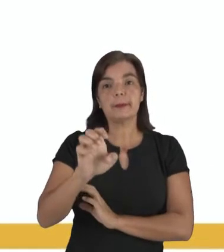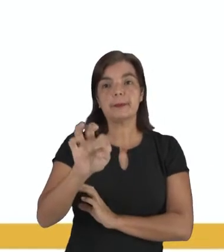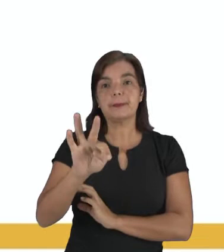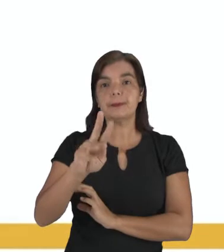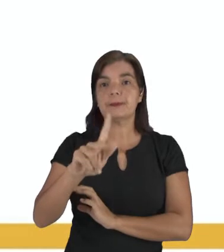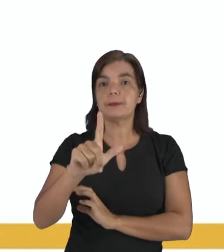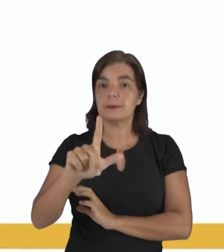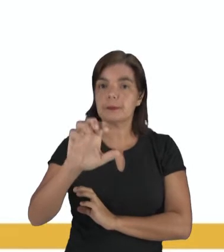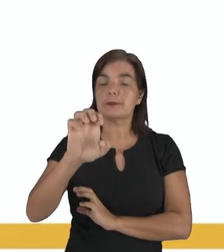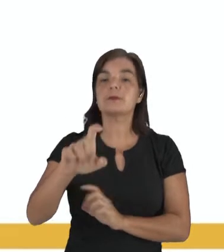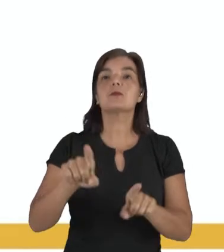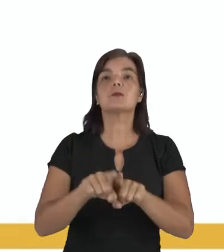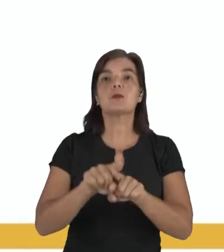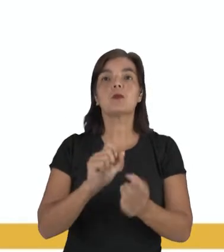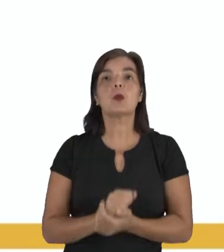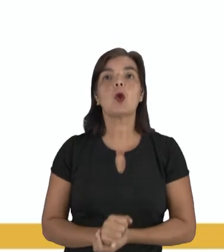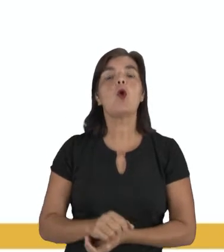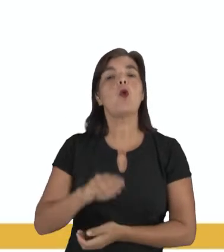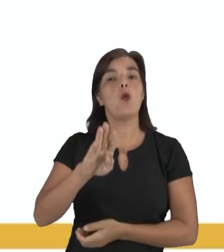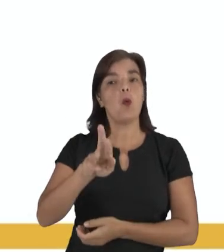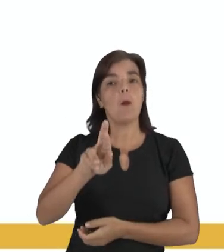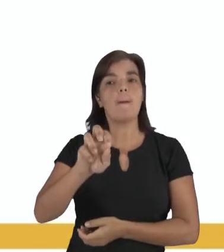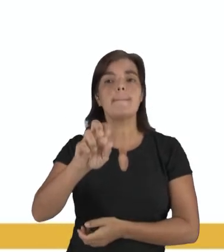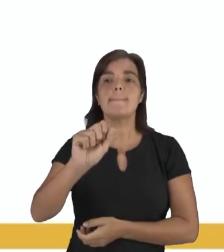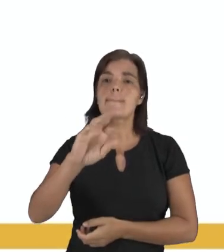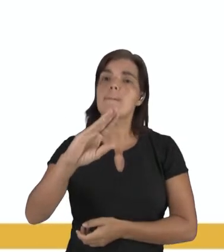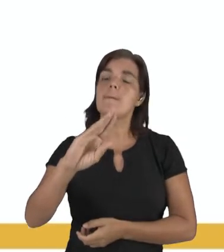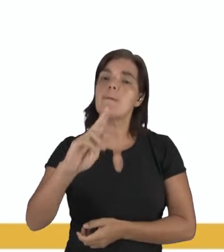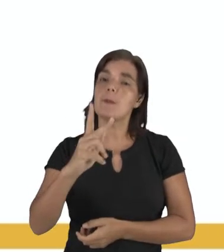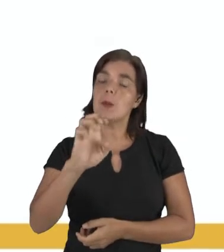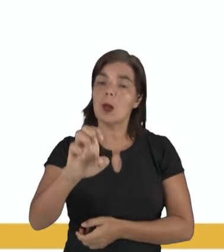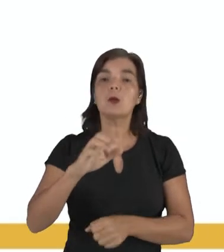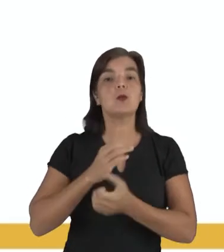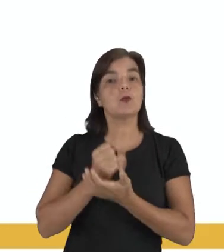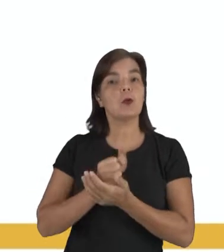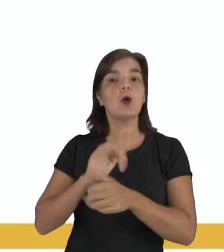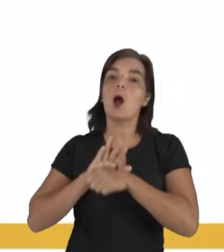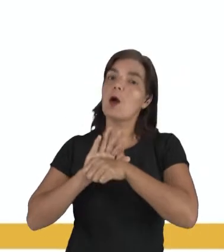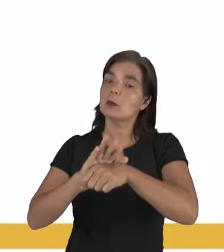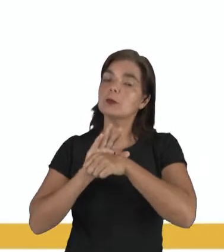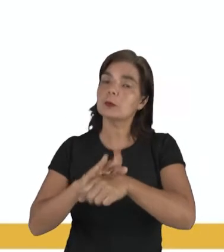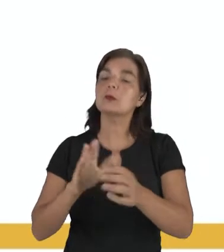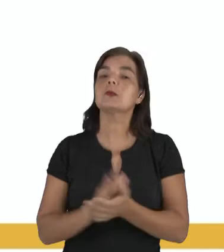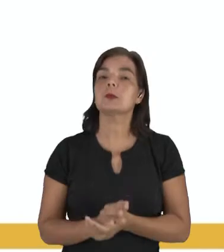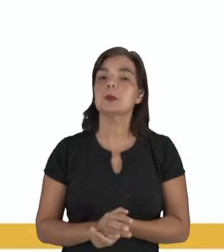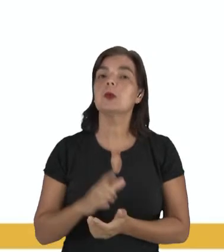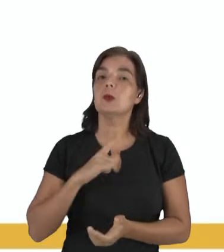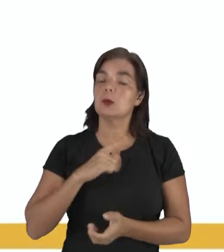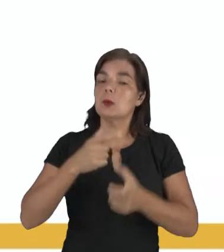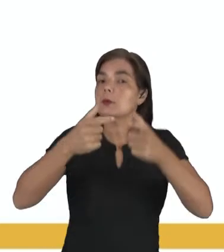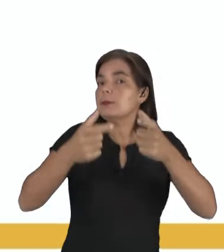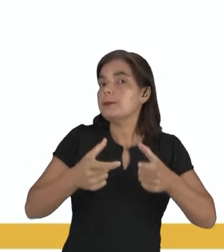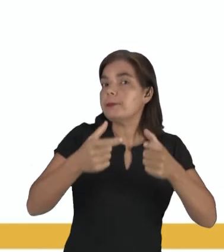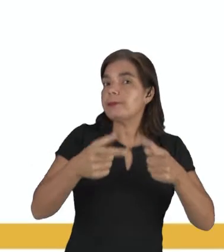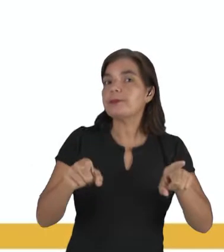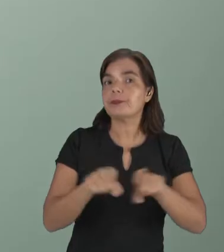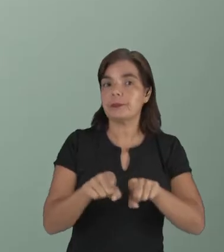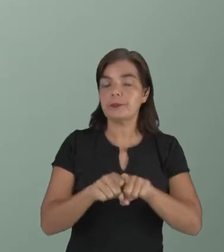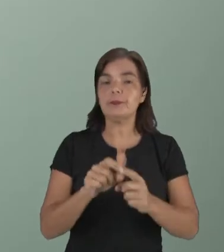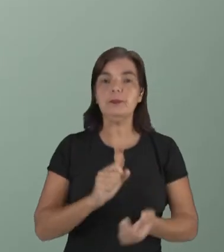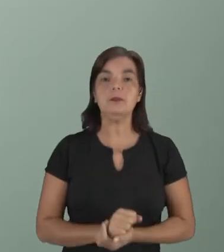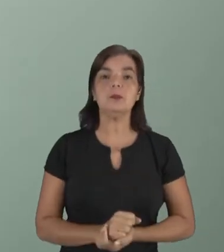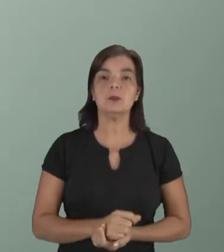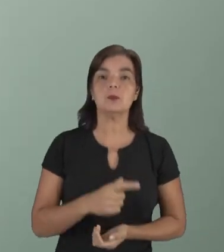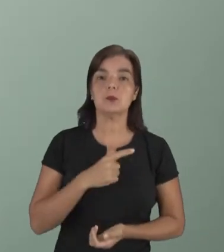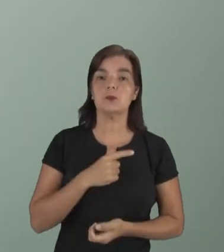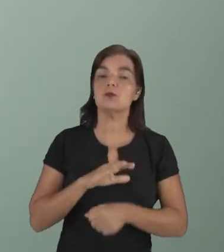que acontece? O Tycho Brahe, ele foi uma dessas pessoas que foi, digamos que, patrocinada, ou seja, que recebeu um local, ele tinha uma ilha